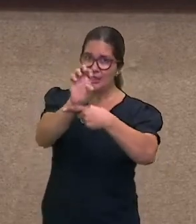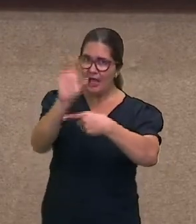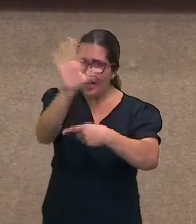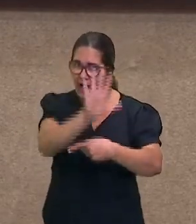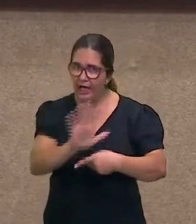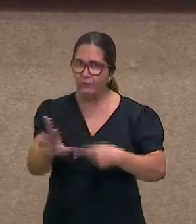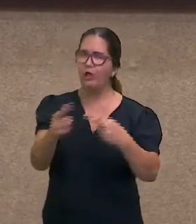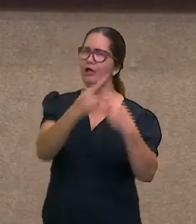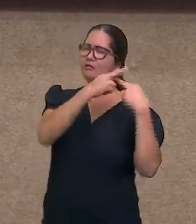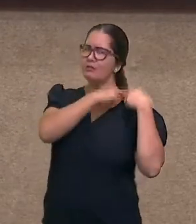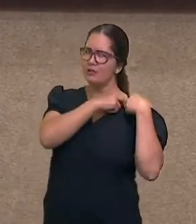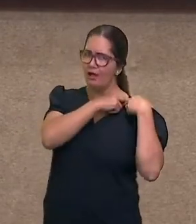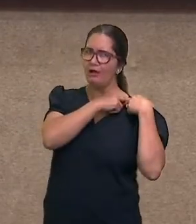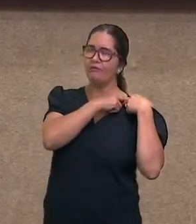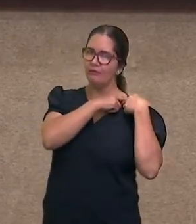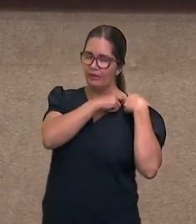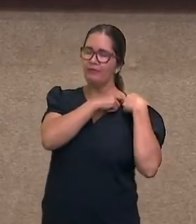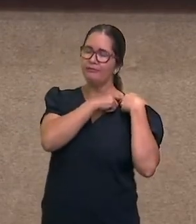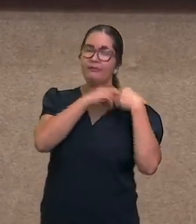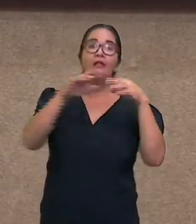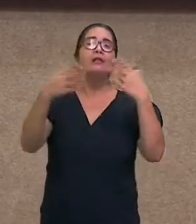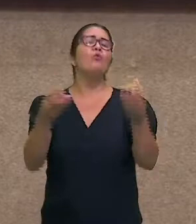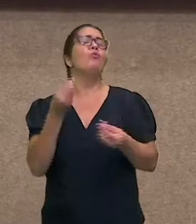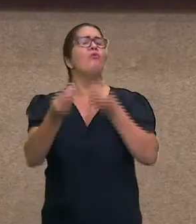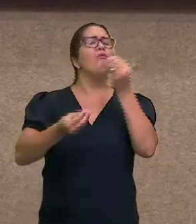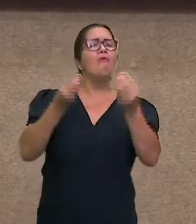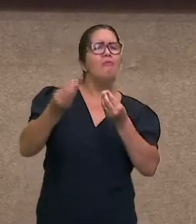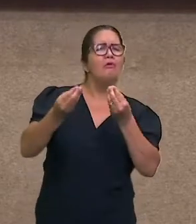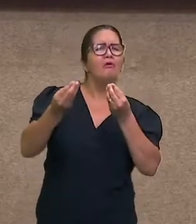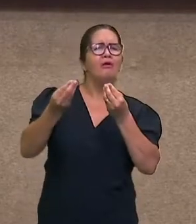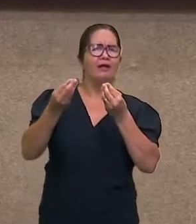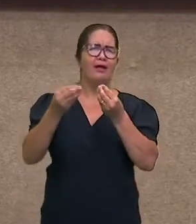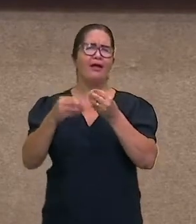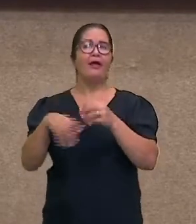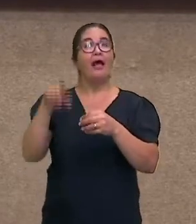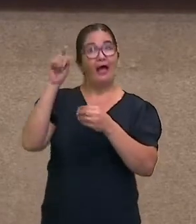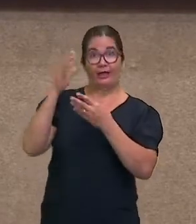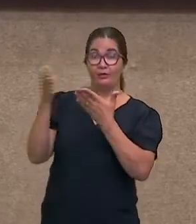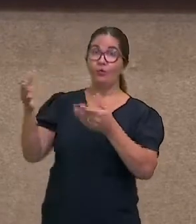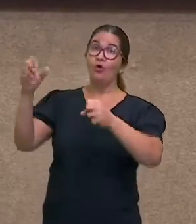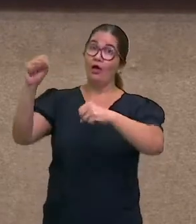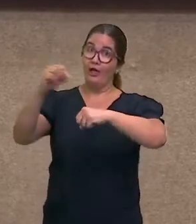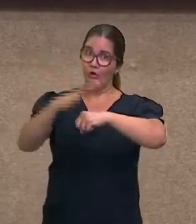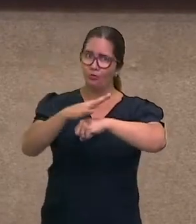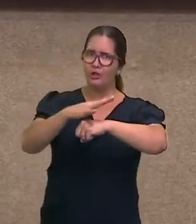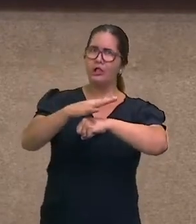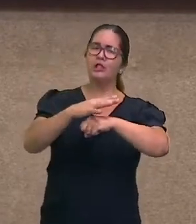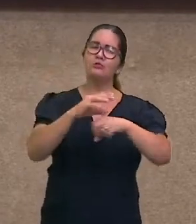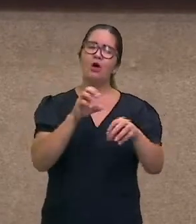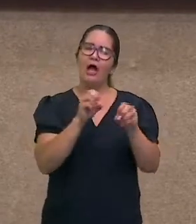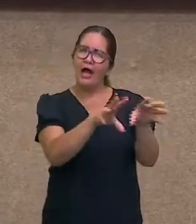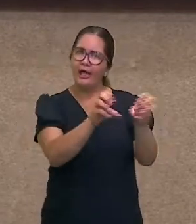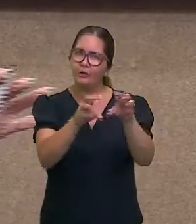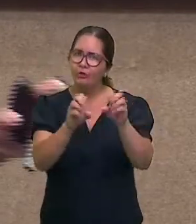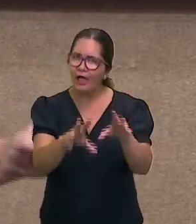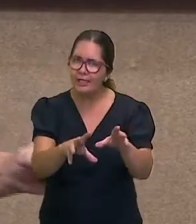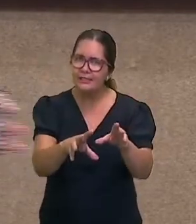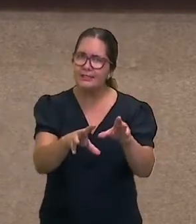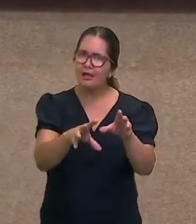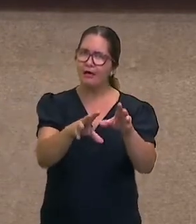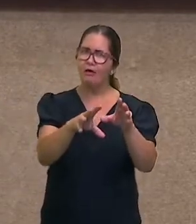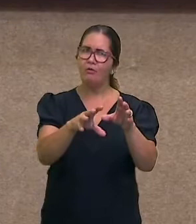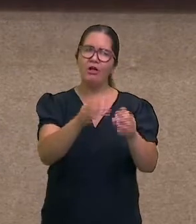assim, responsabilidade do Estado? No iluminismo, ele não queria que a educação ficasse centralizada na mão